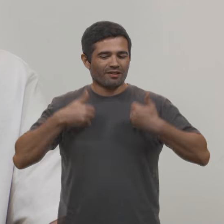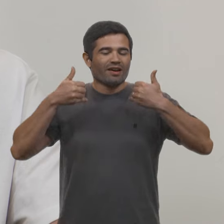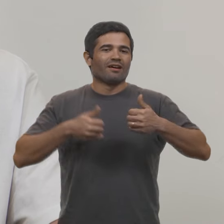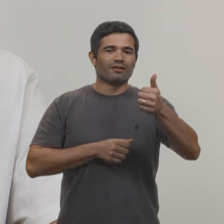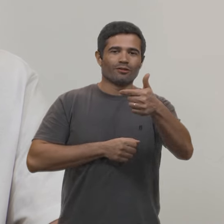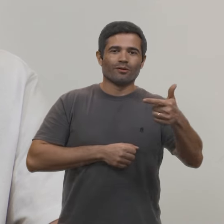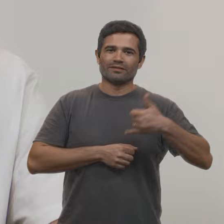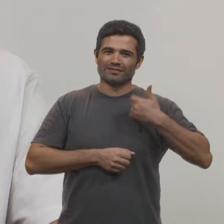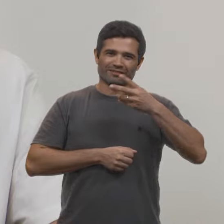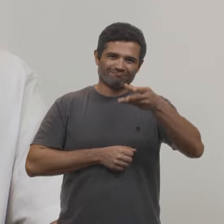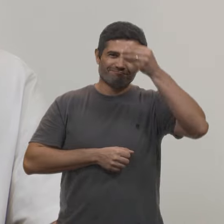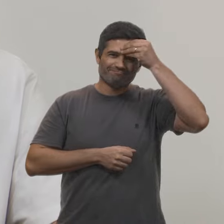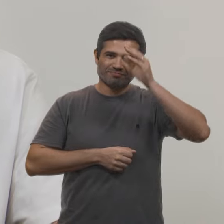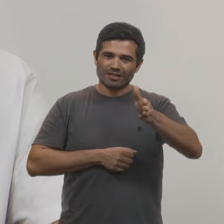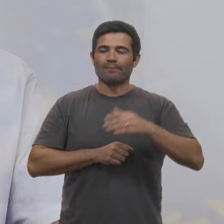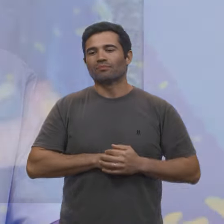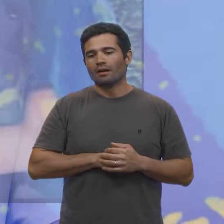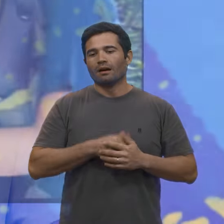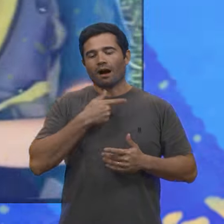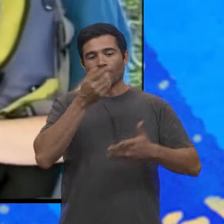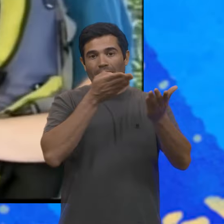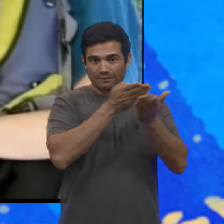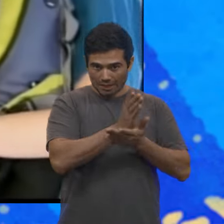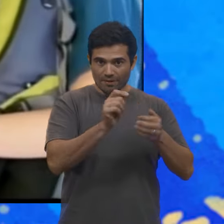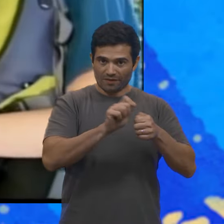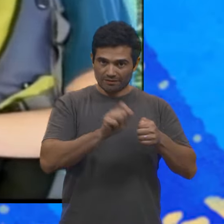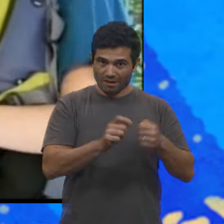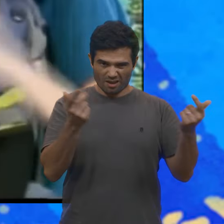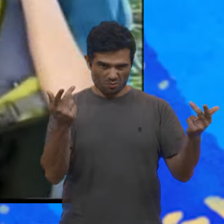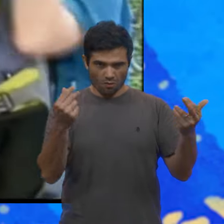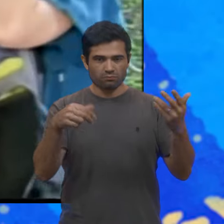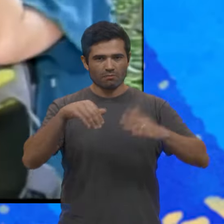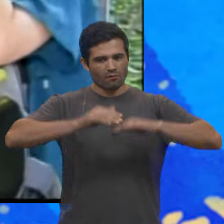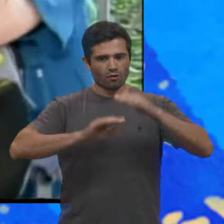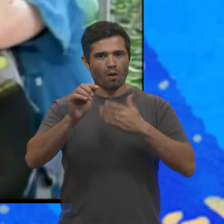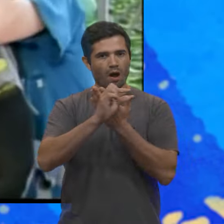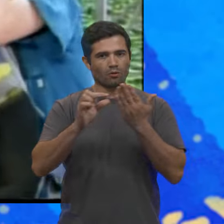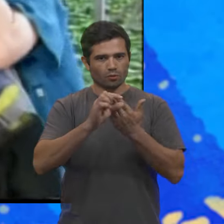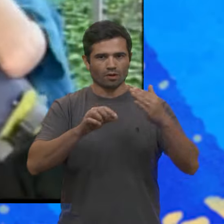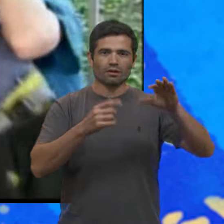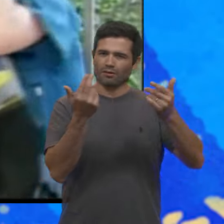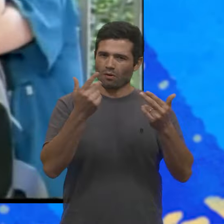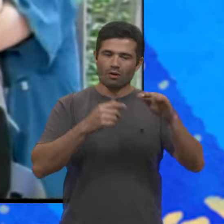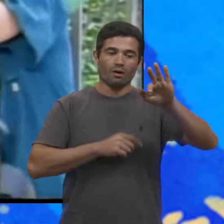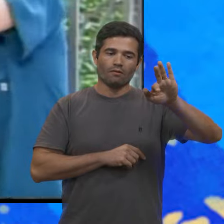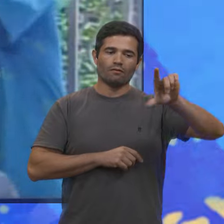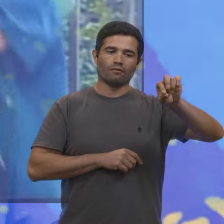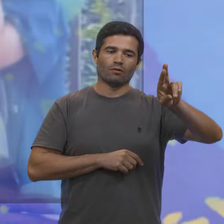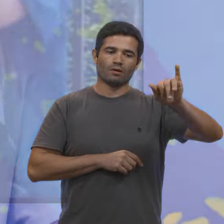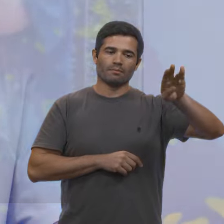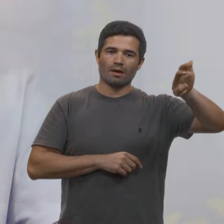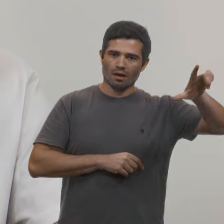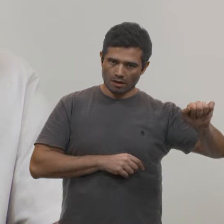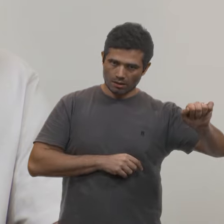meu aniversário de 12 anos, eu lembro muito disso. E aí passei para fazer Floribela, que é da mesma altura de Chiquititas, inclusive. E aí fiquei